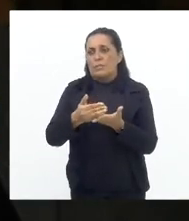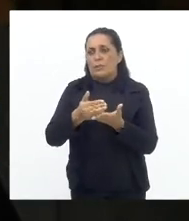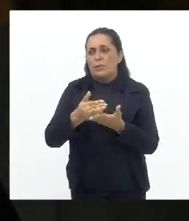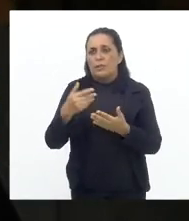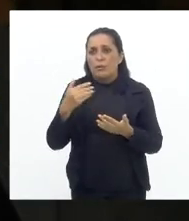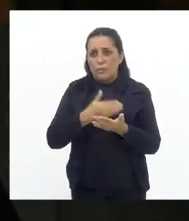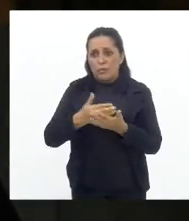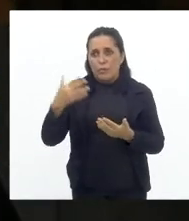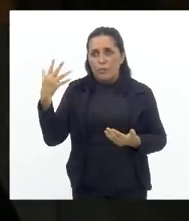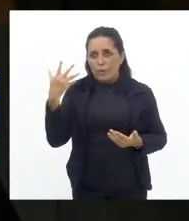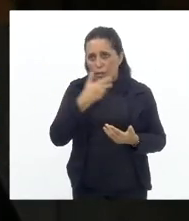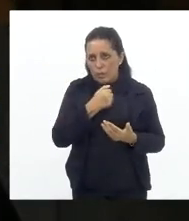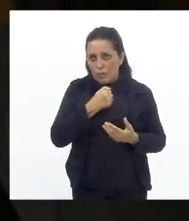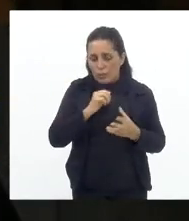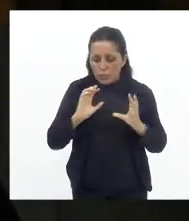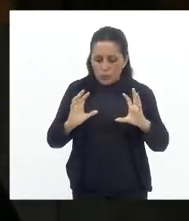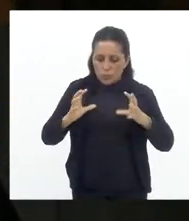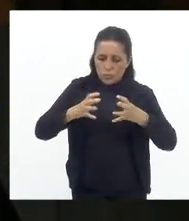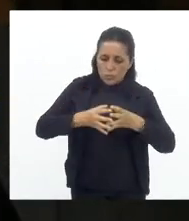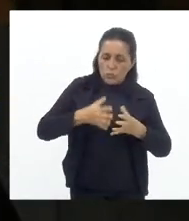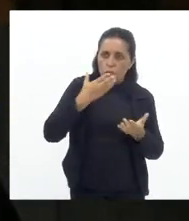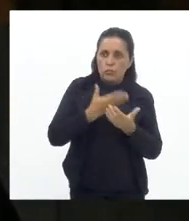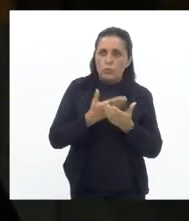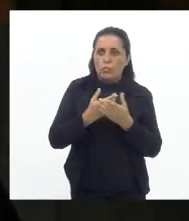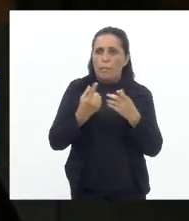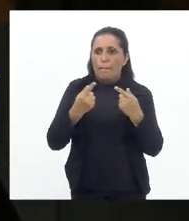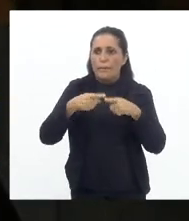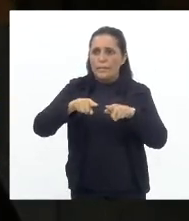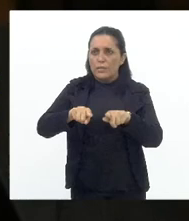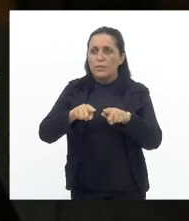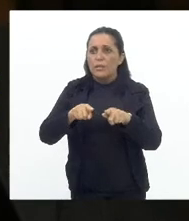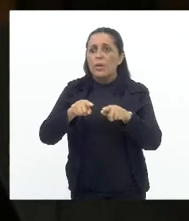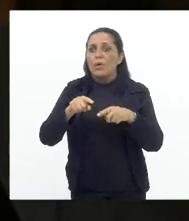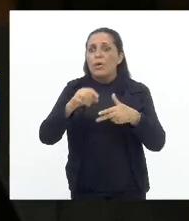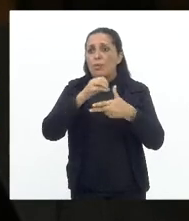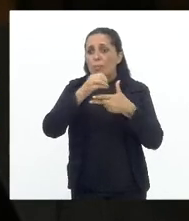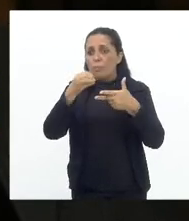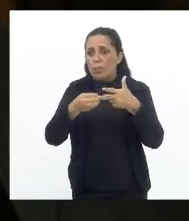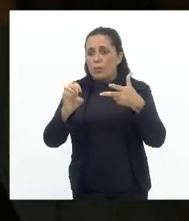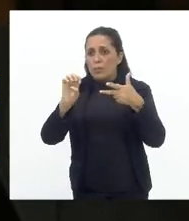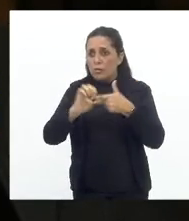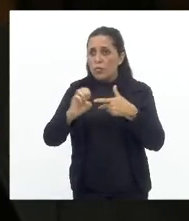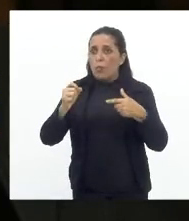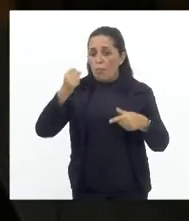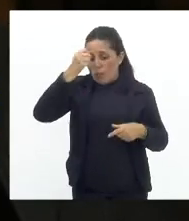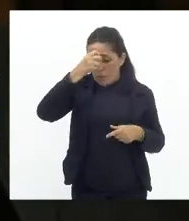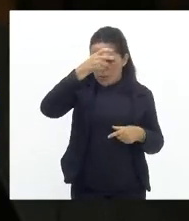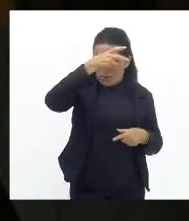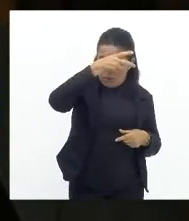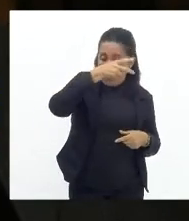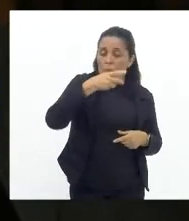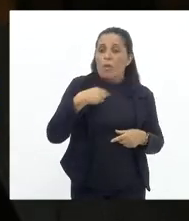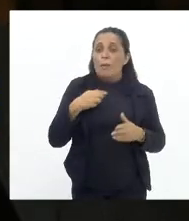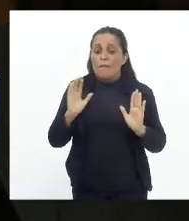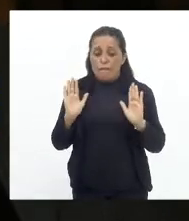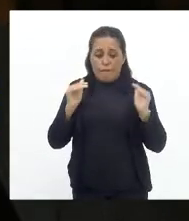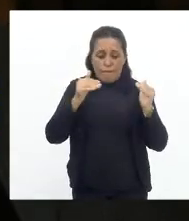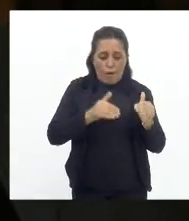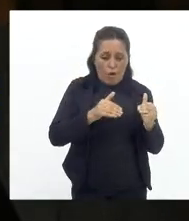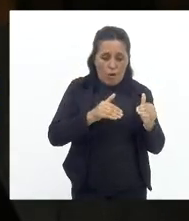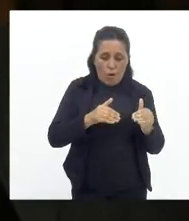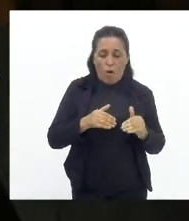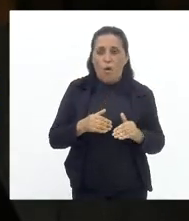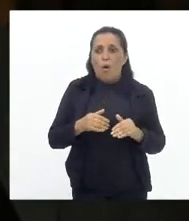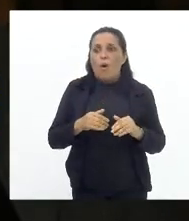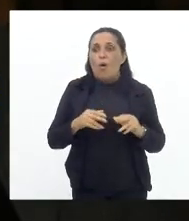é bonita e o órgão colegiado em parceria claro que o poder executivo municipal mas que sobretudo tem como foco uma pauta Central